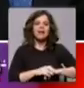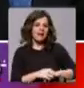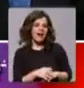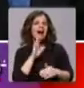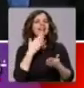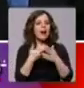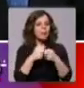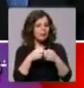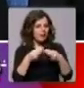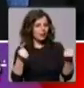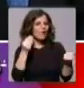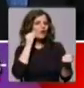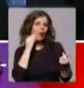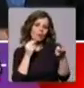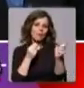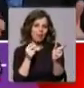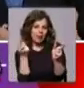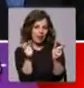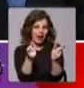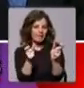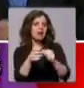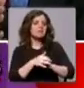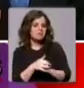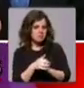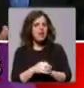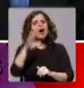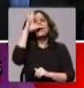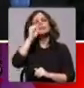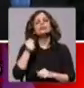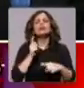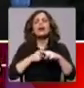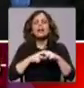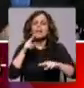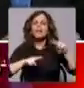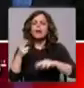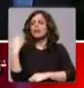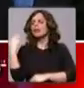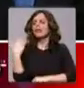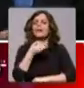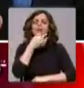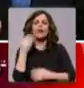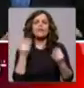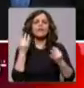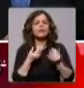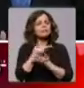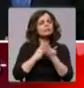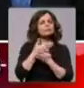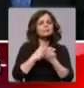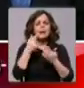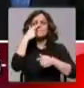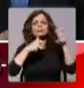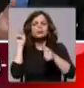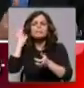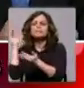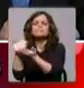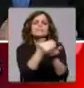resolver o problema da promessa do governo grego. O ministro grego das Finanças falou recentemente numa consulta popular na Grécia. Como é que os ministros europeus das